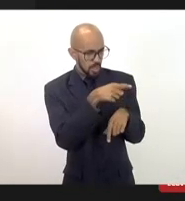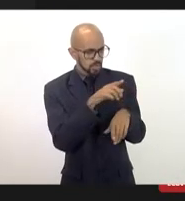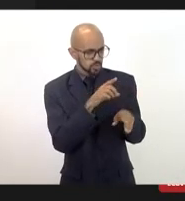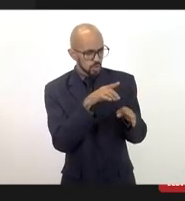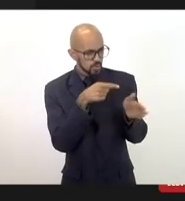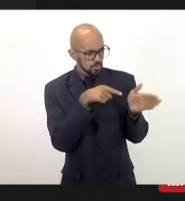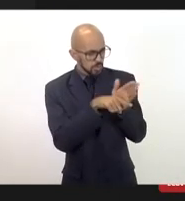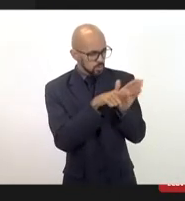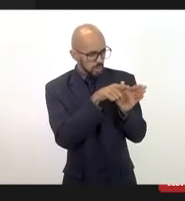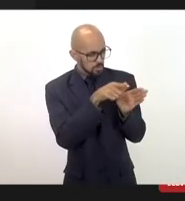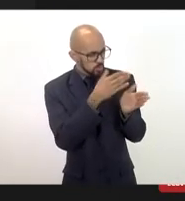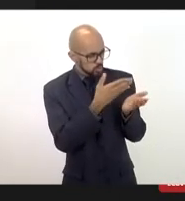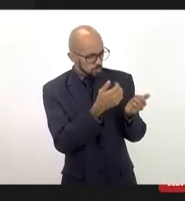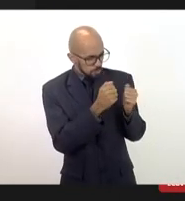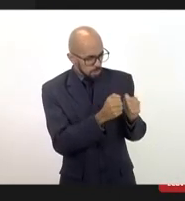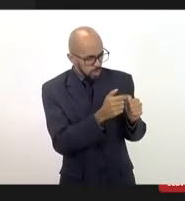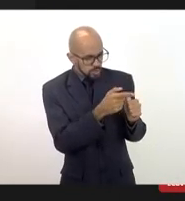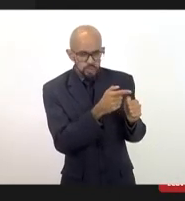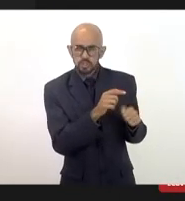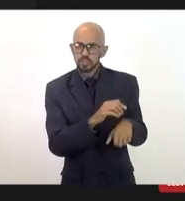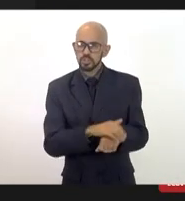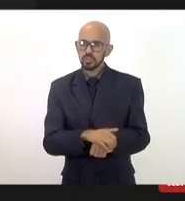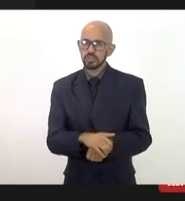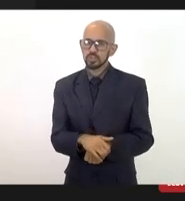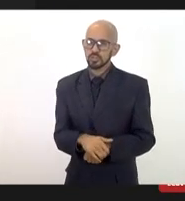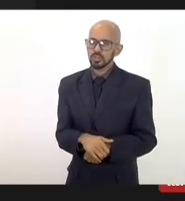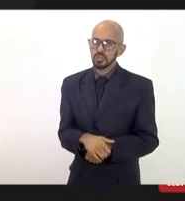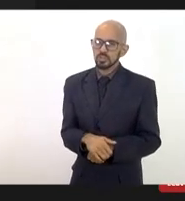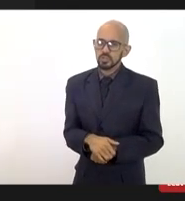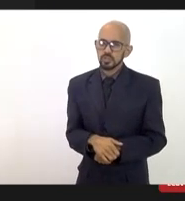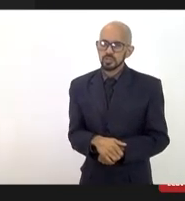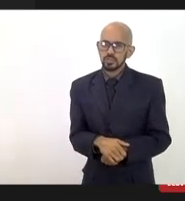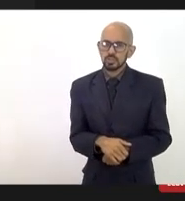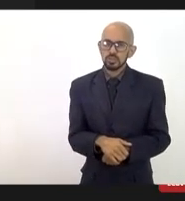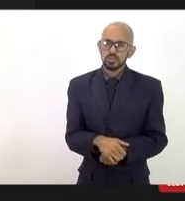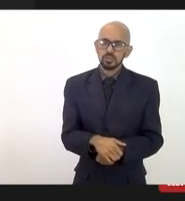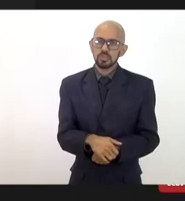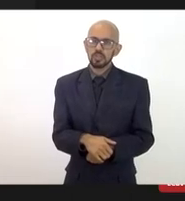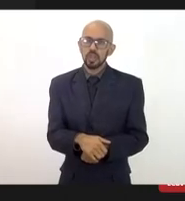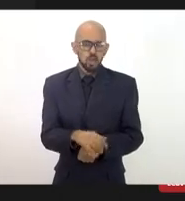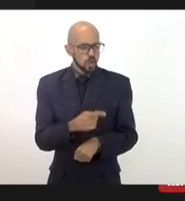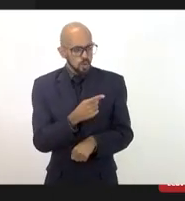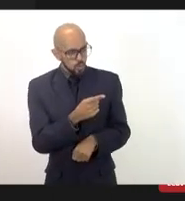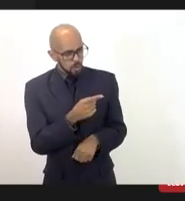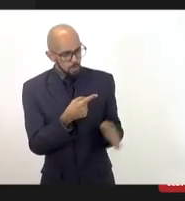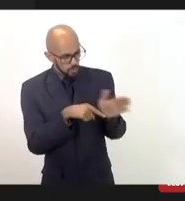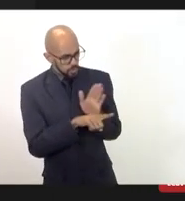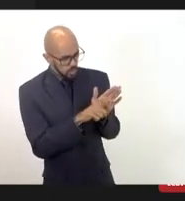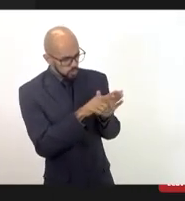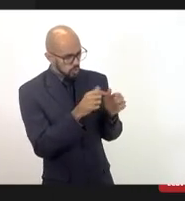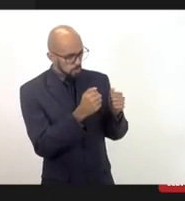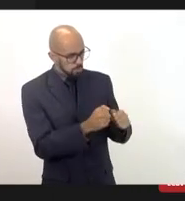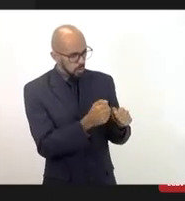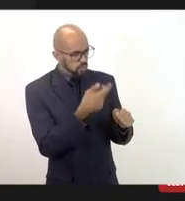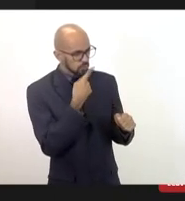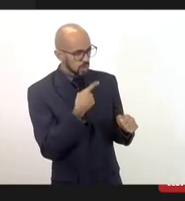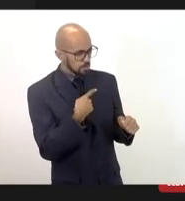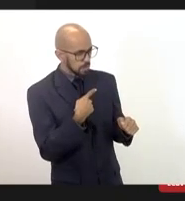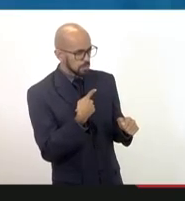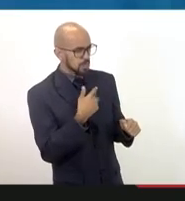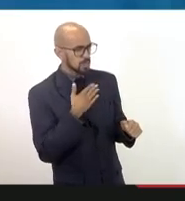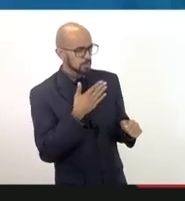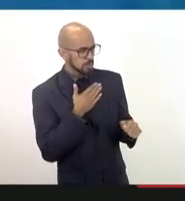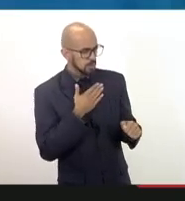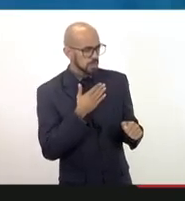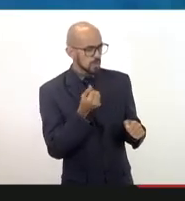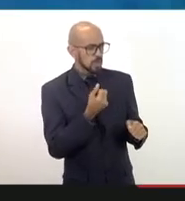uma pergunta nesse momento, se é possível, claro, deputada Marta claro, Rocha. Rápido. Claro, com certeza. Você podia nos dar um panorama no estado do Rio de Janeiro? Quais